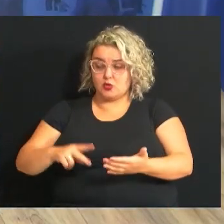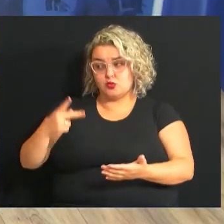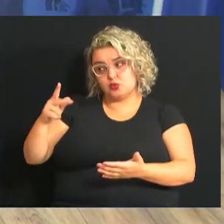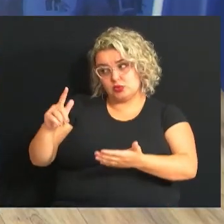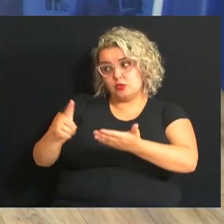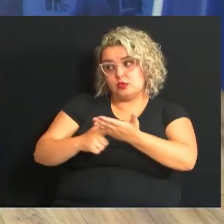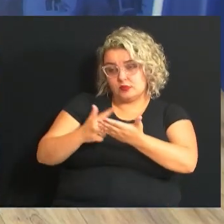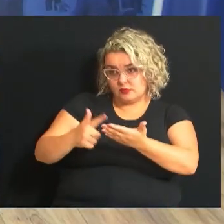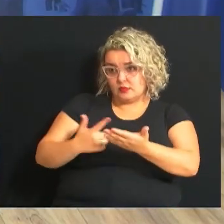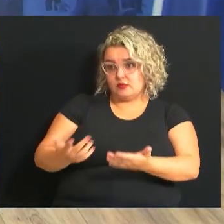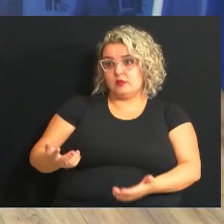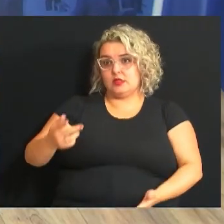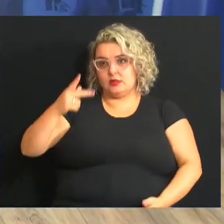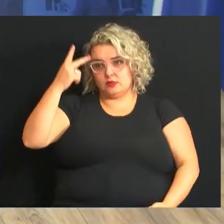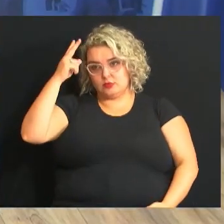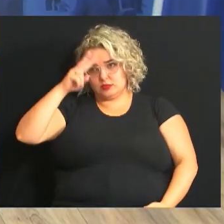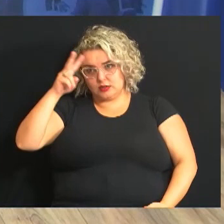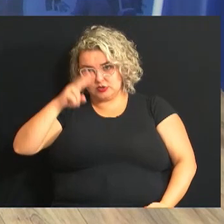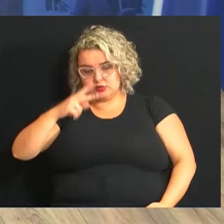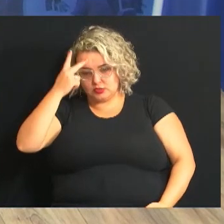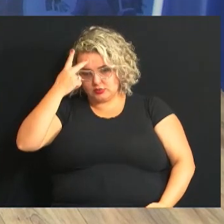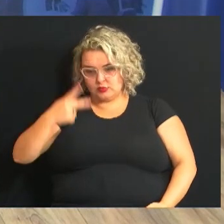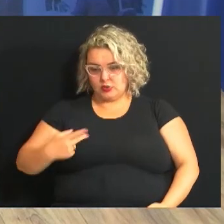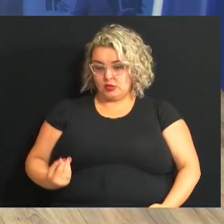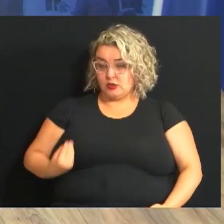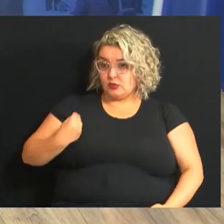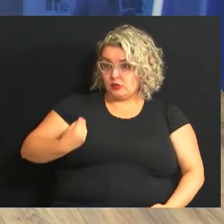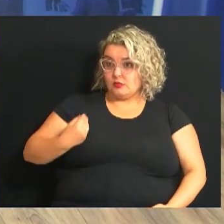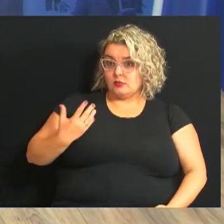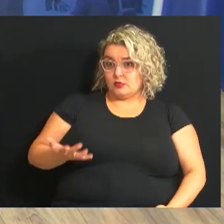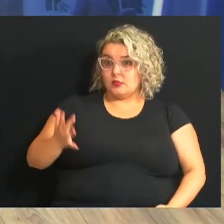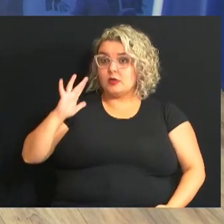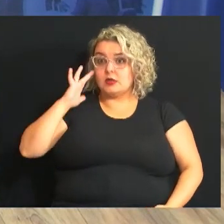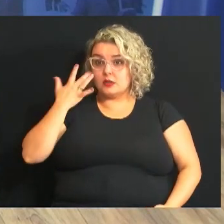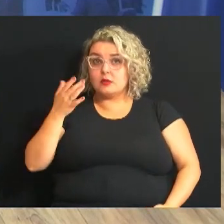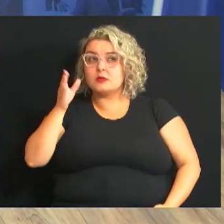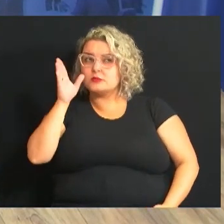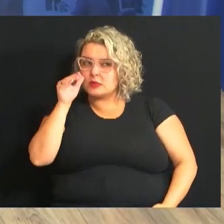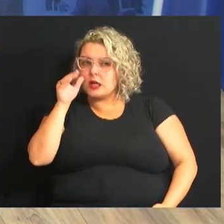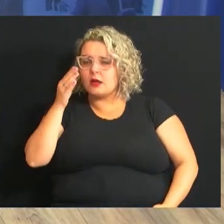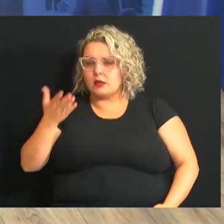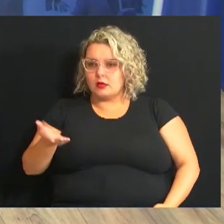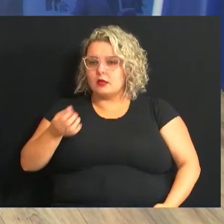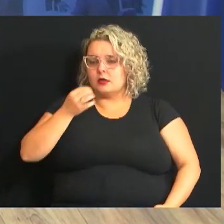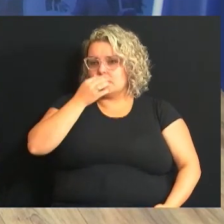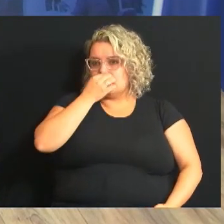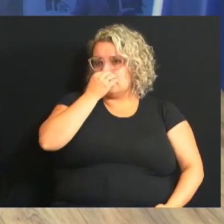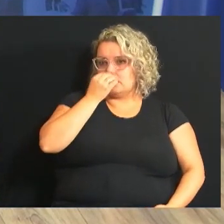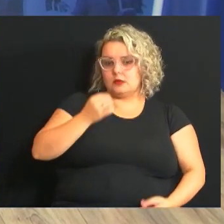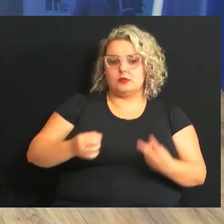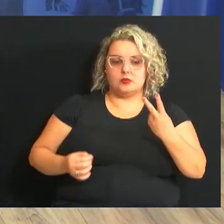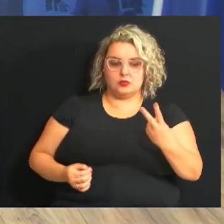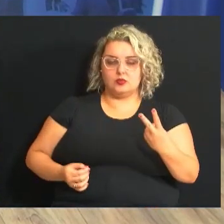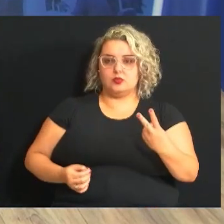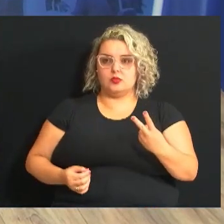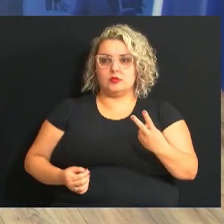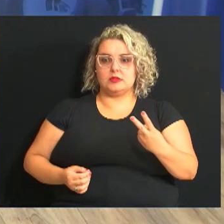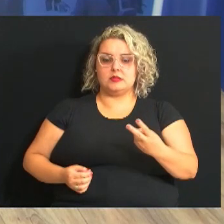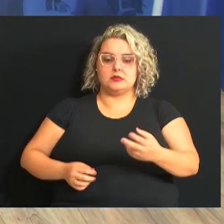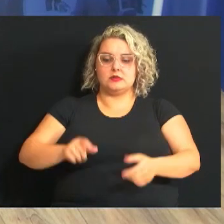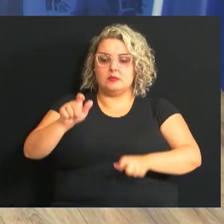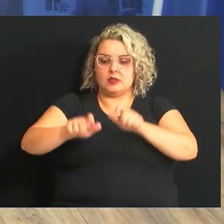sua história, daquilo que ele vive. E isso eu acho que é muito curioso, né? Às vezes, duas pessoas leem o mesmo livro e cada um